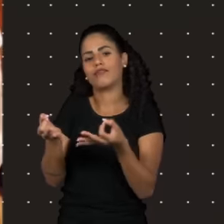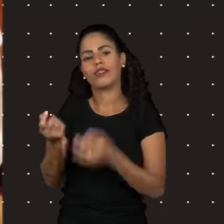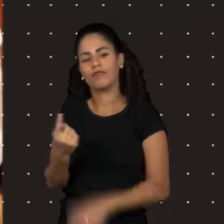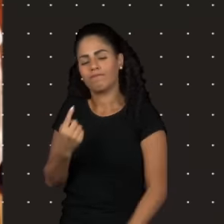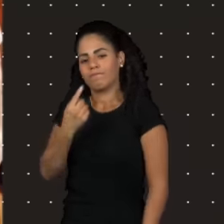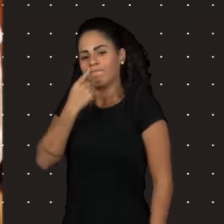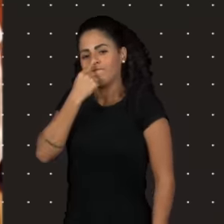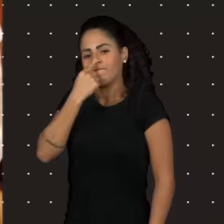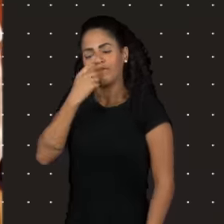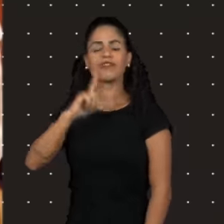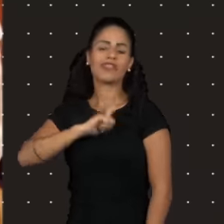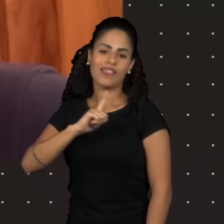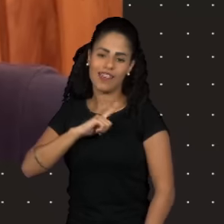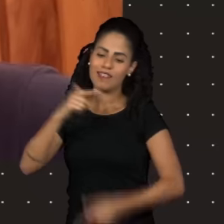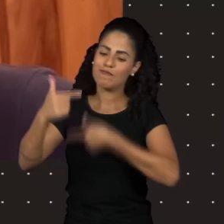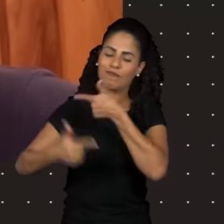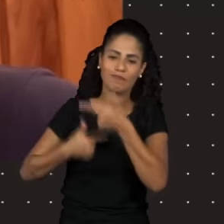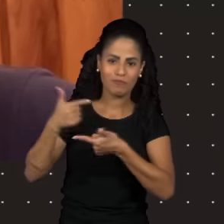assim,